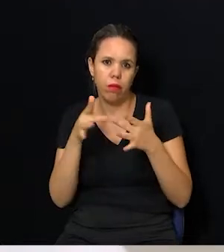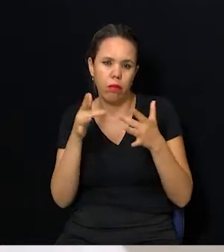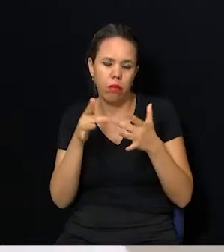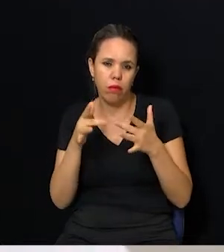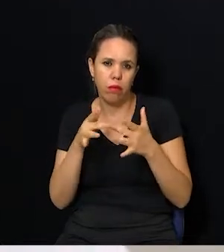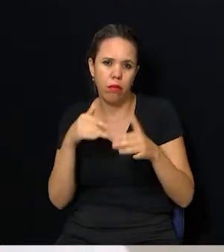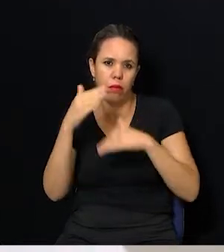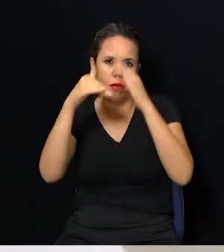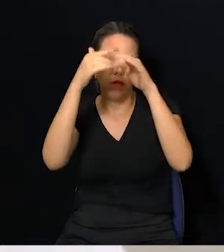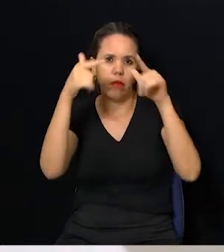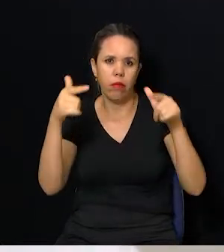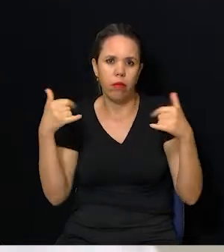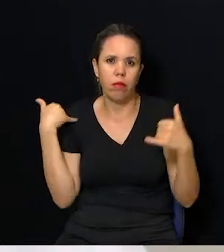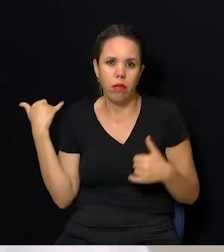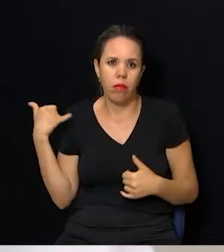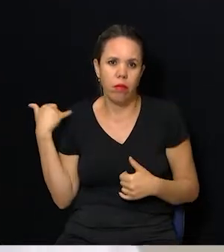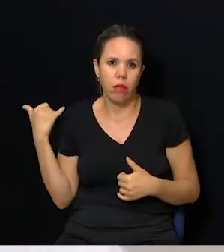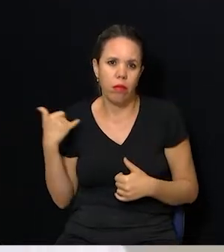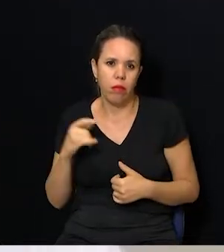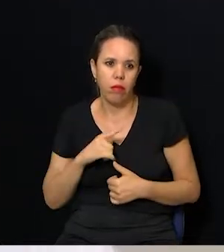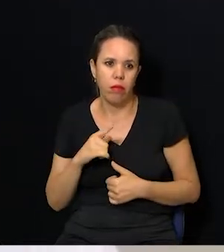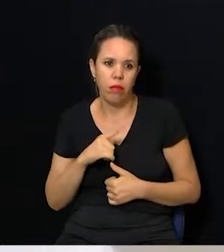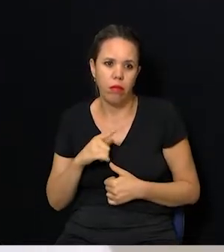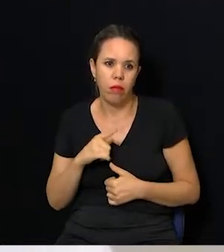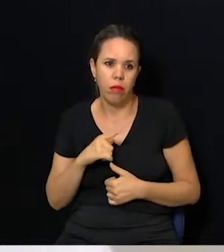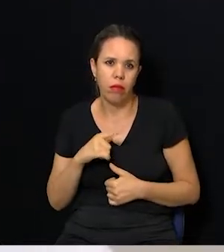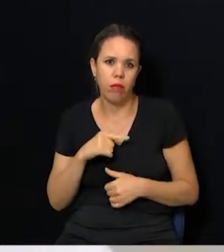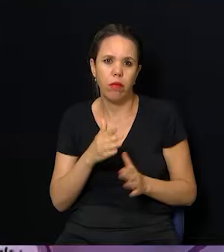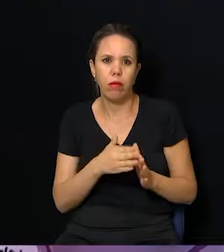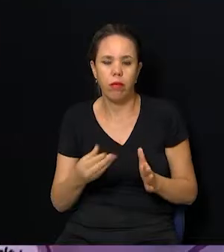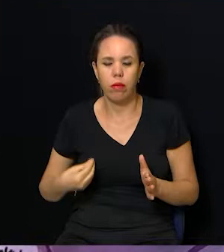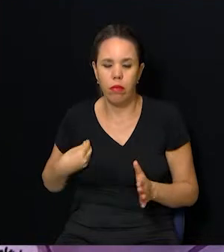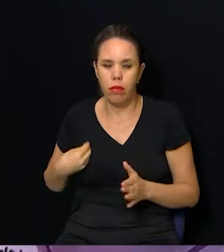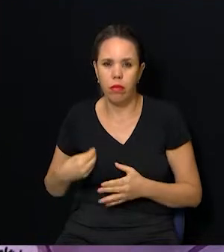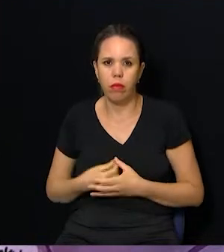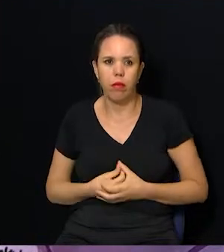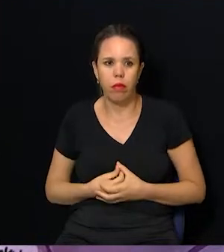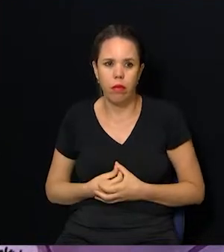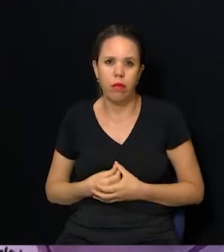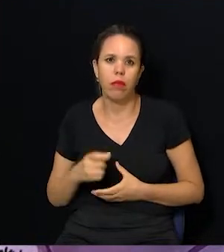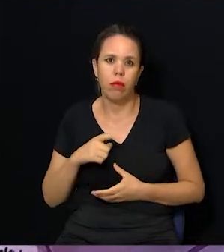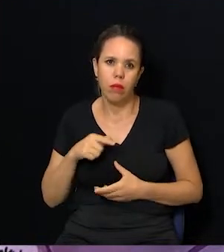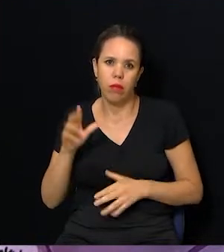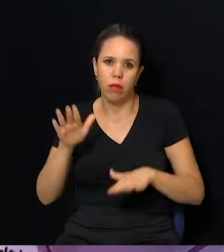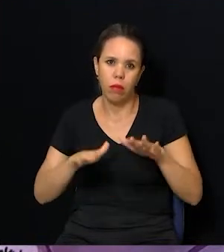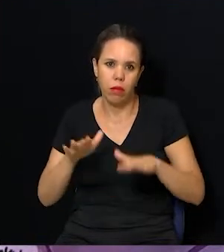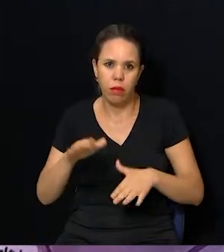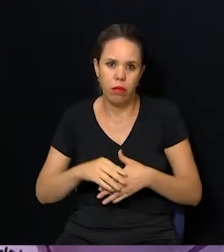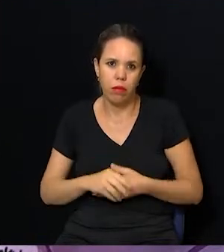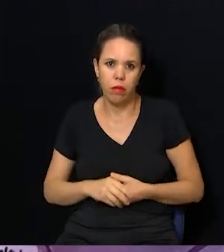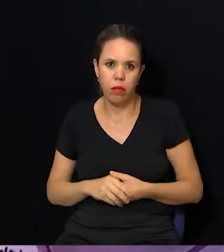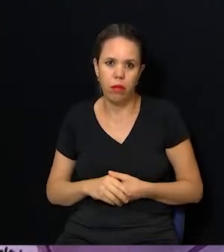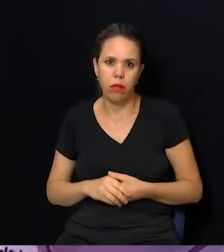atrelada ao avançar da idade do que na idade mais tenra da vida, não é? Mas tem situações em que